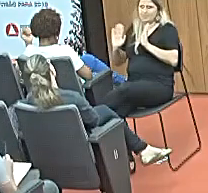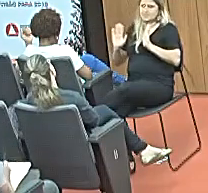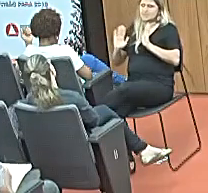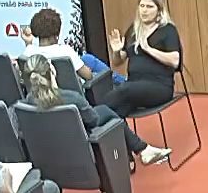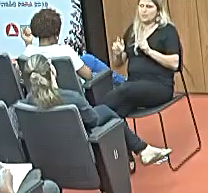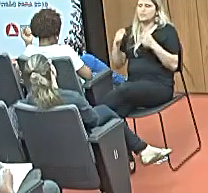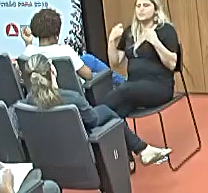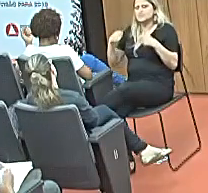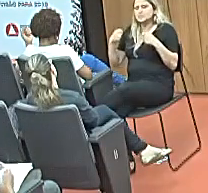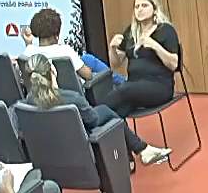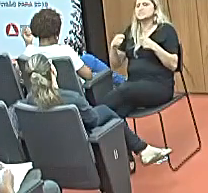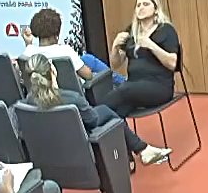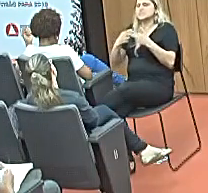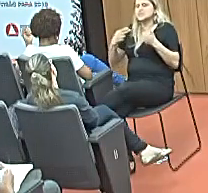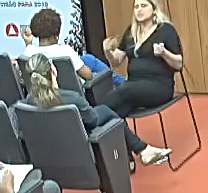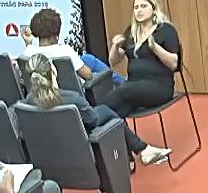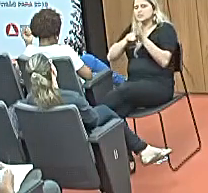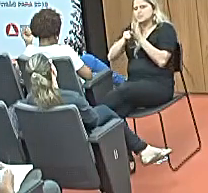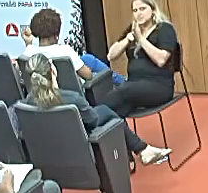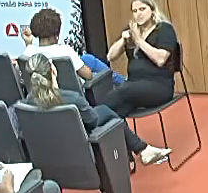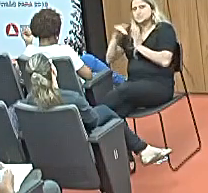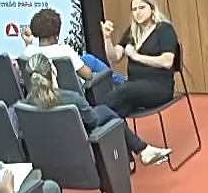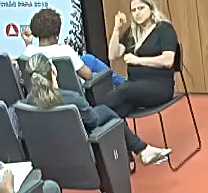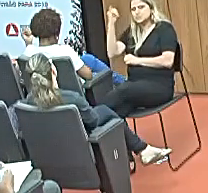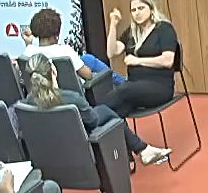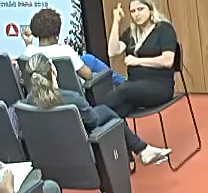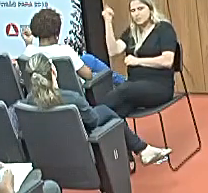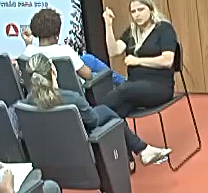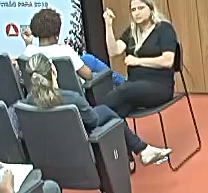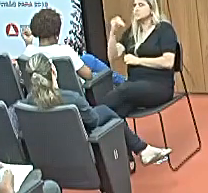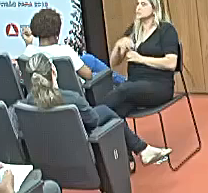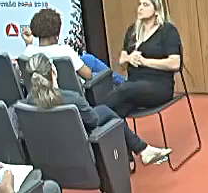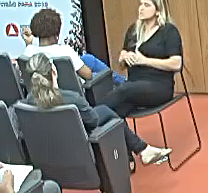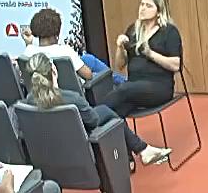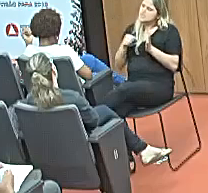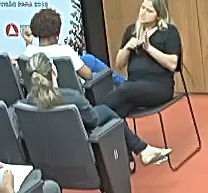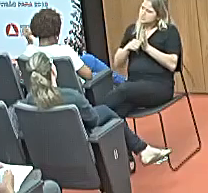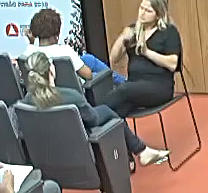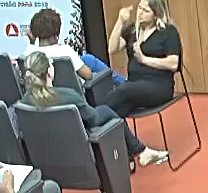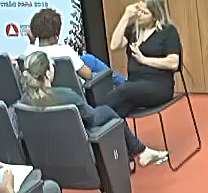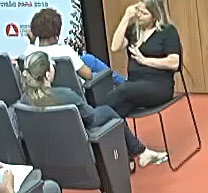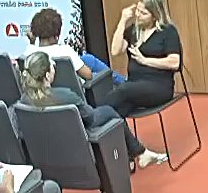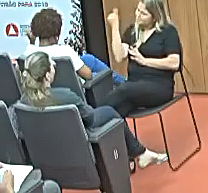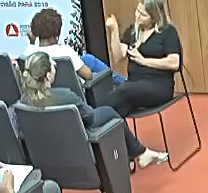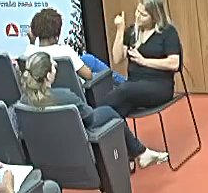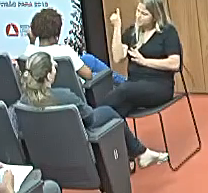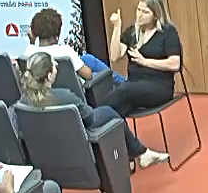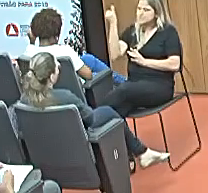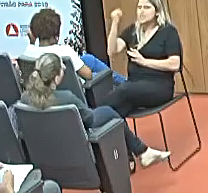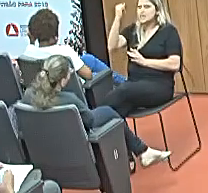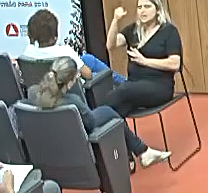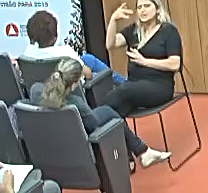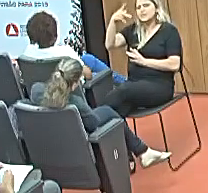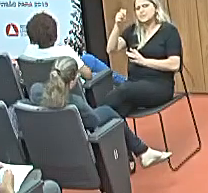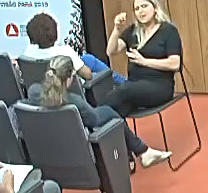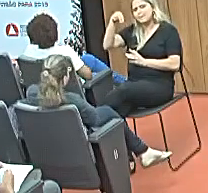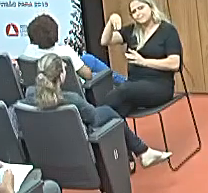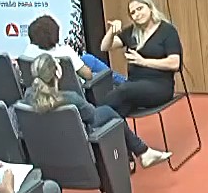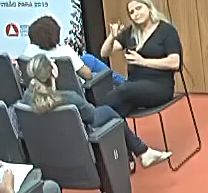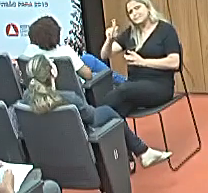pesquisador é isso aqui é um tema que a gente acha de extrema relevância é o fortalecimento da epamig e